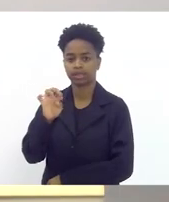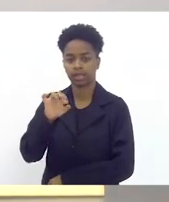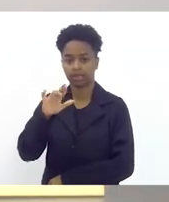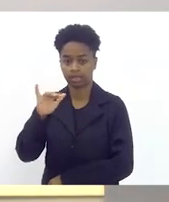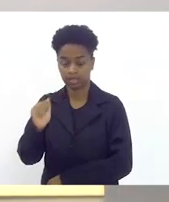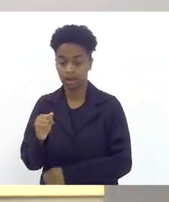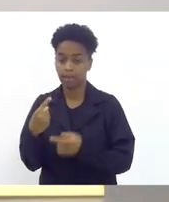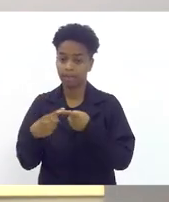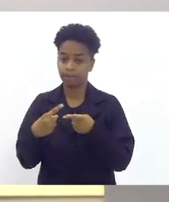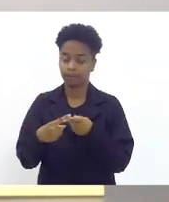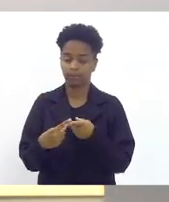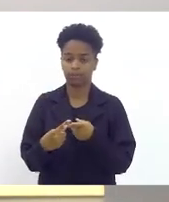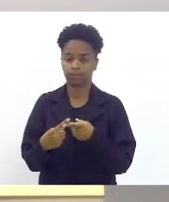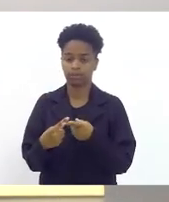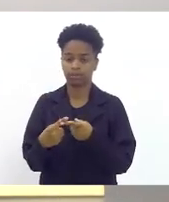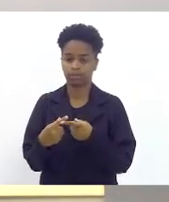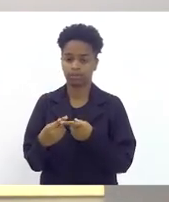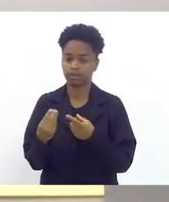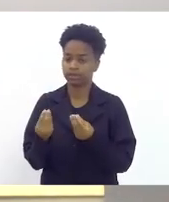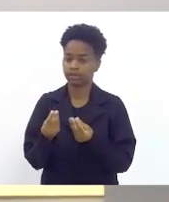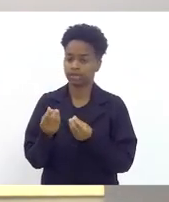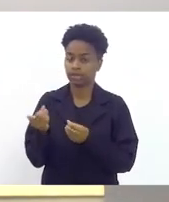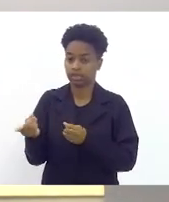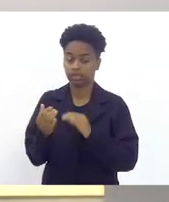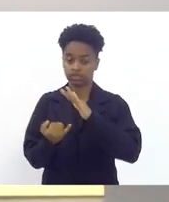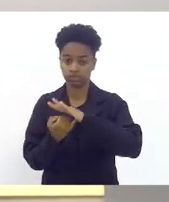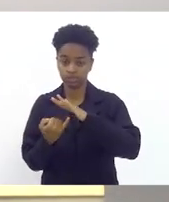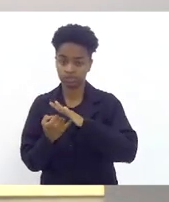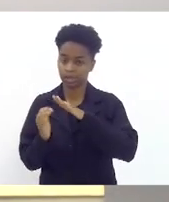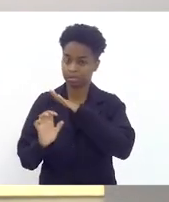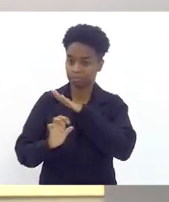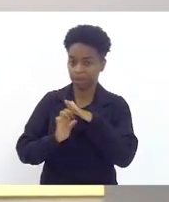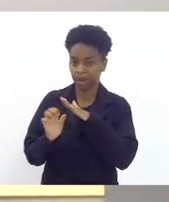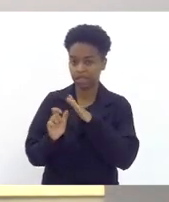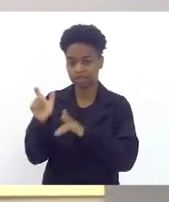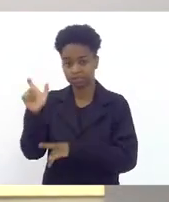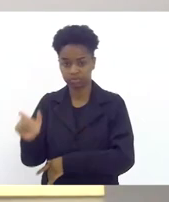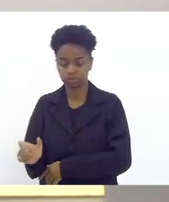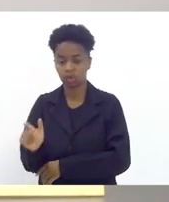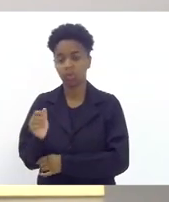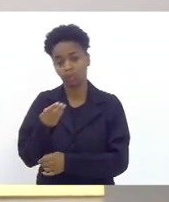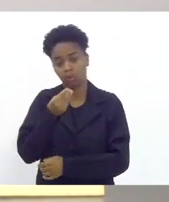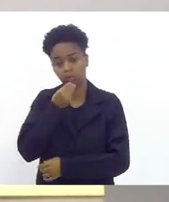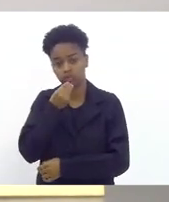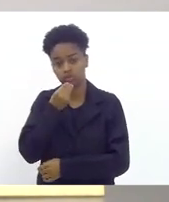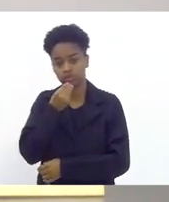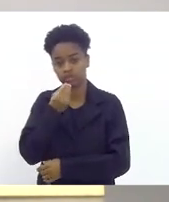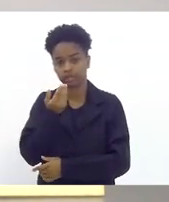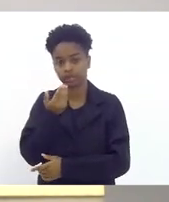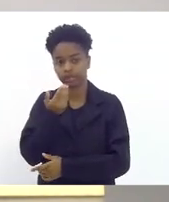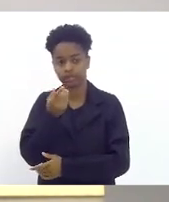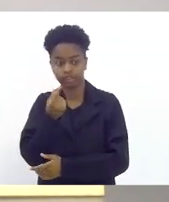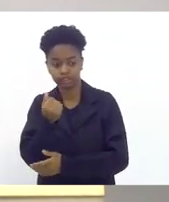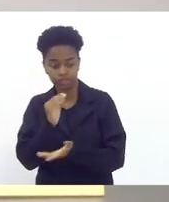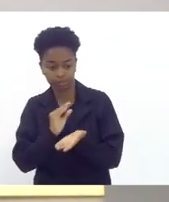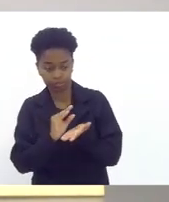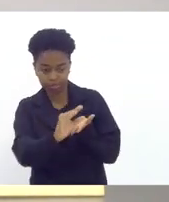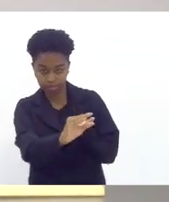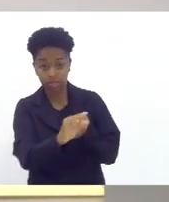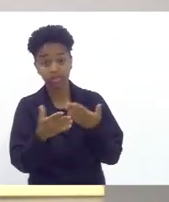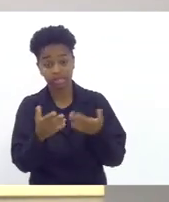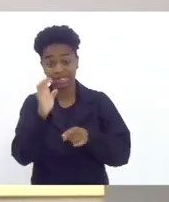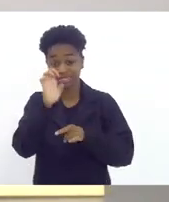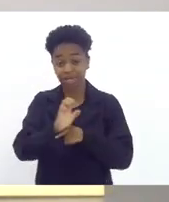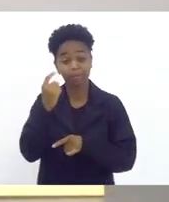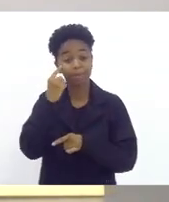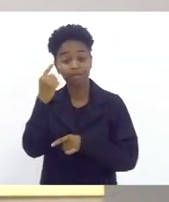poderia ser que esse essa instituição essa empresa esse empreendedor ele pudesse depositar esse recurso E aí sim o estado